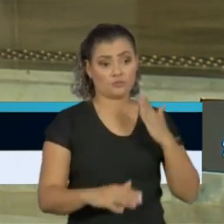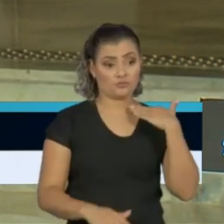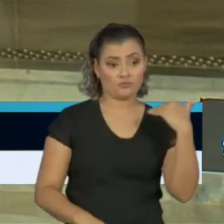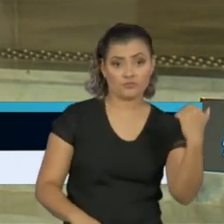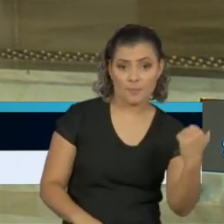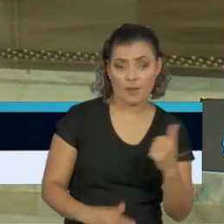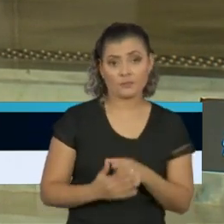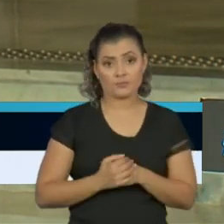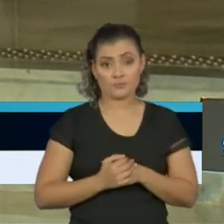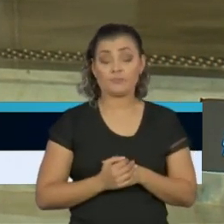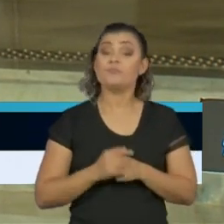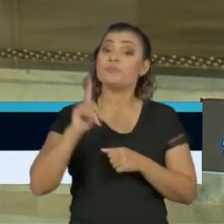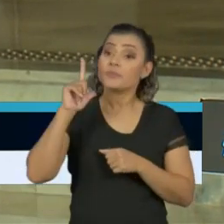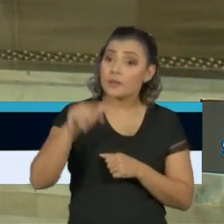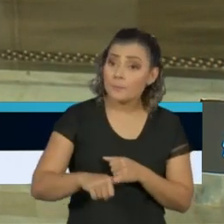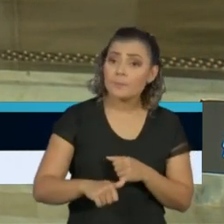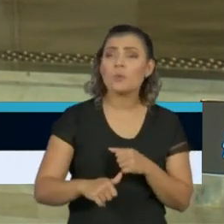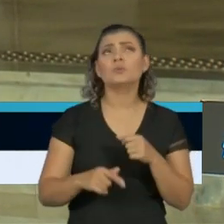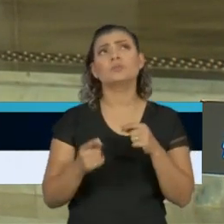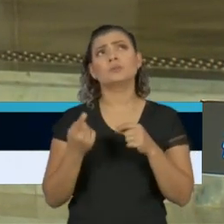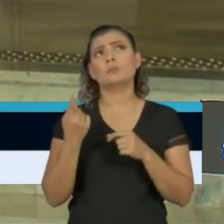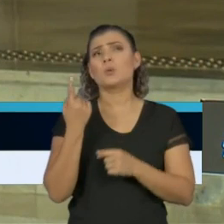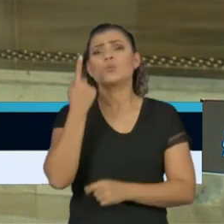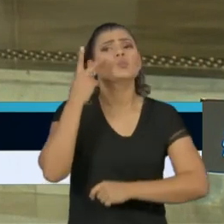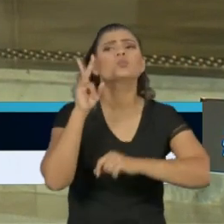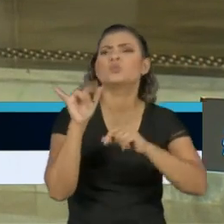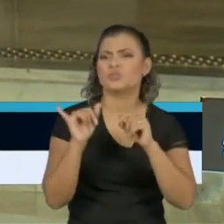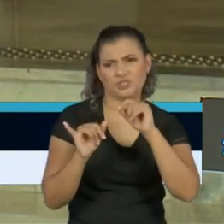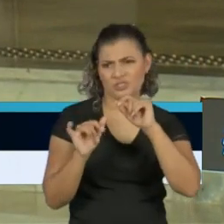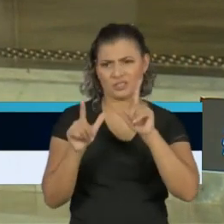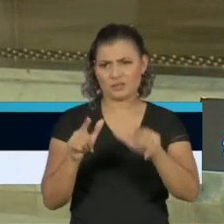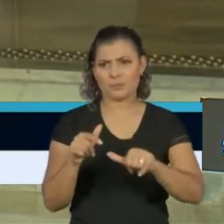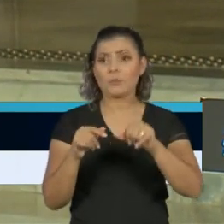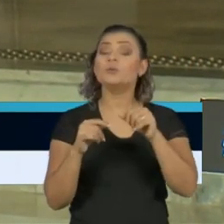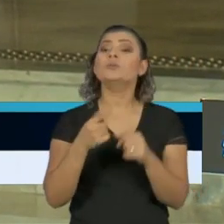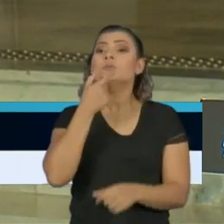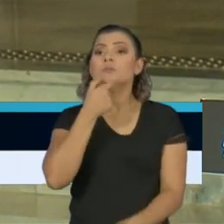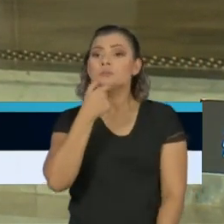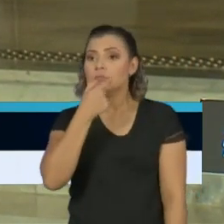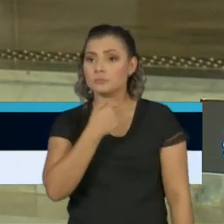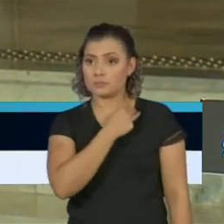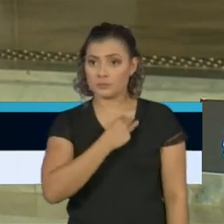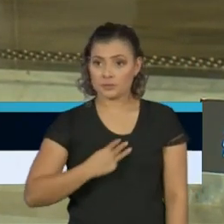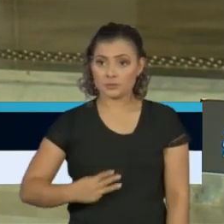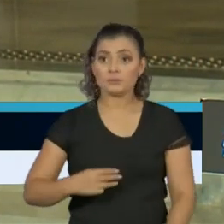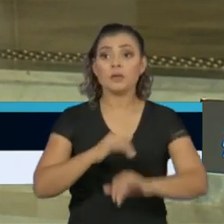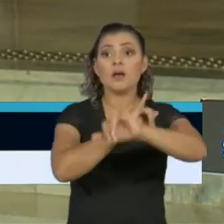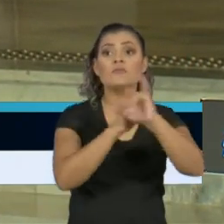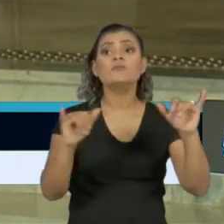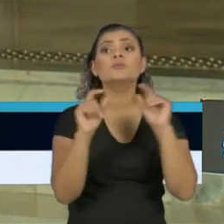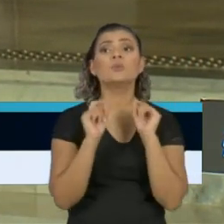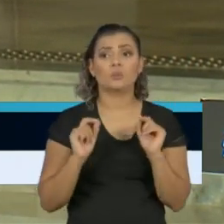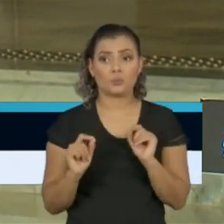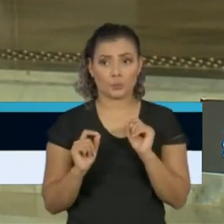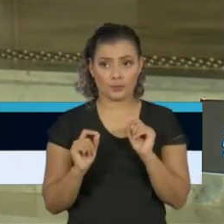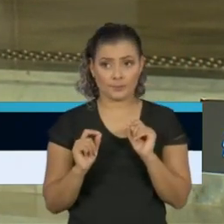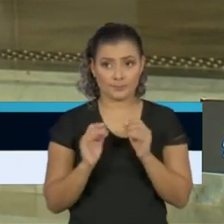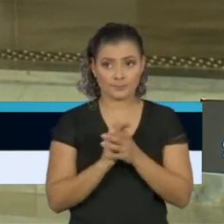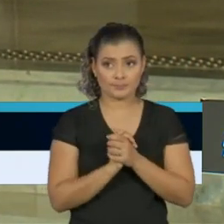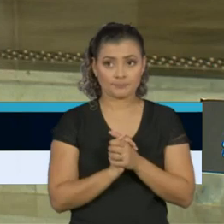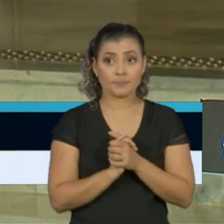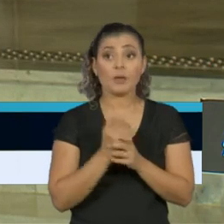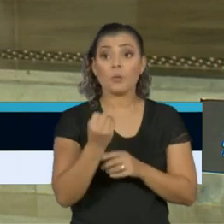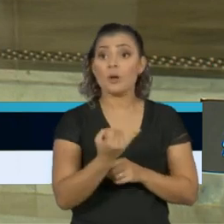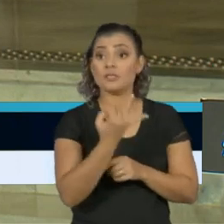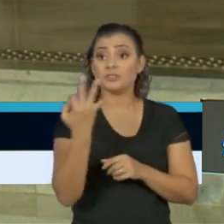Na sequência, no dia seguinte, o ministro Mandetta anunciou na coletiva e destinou o